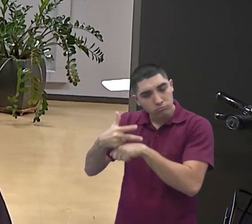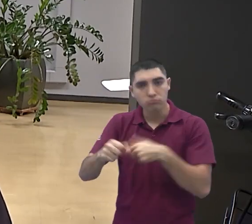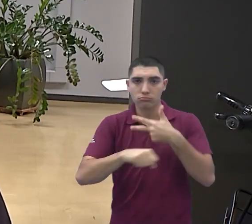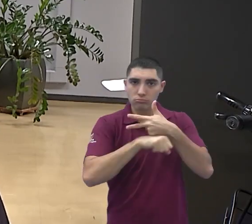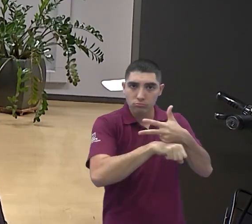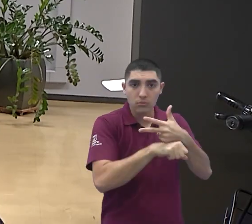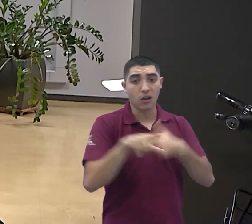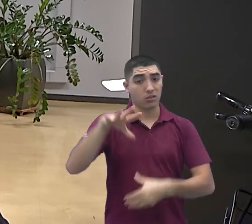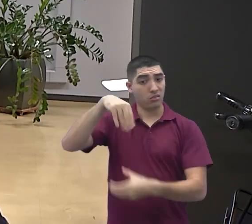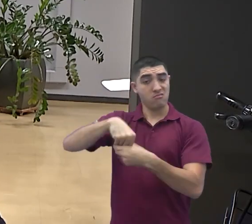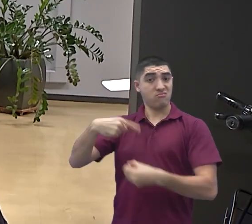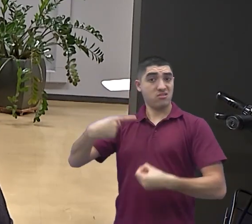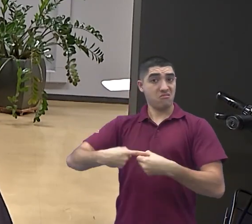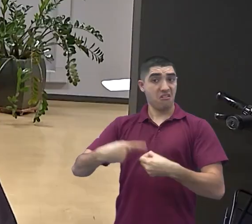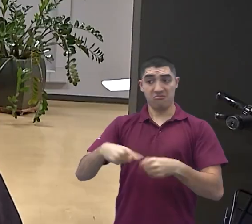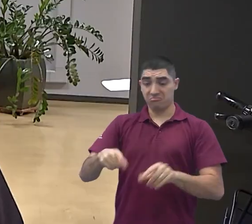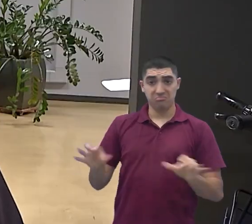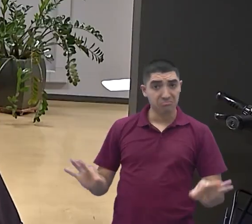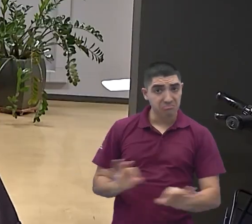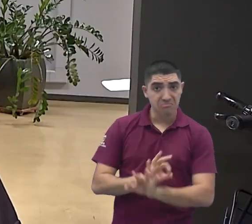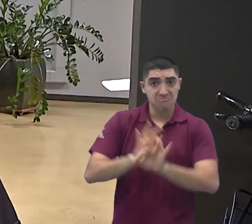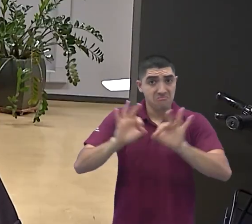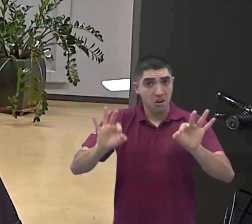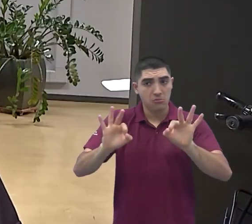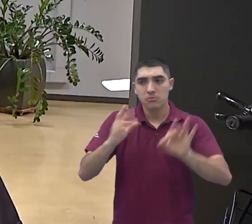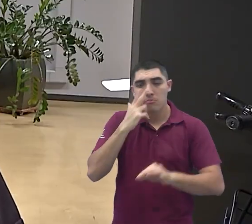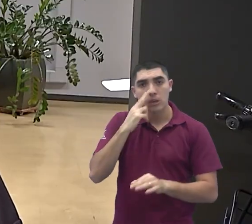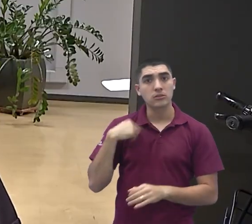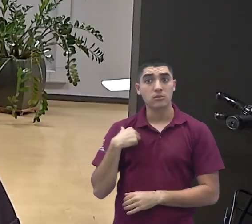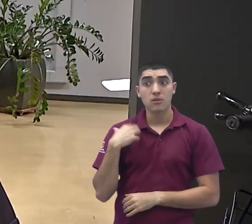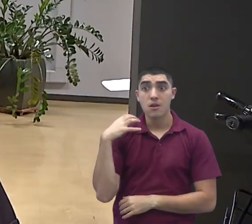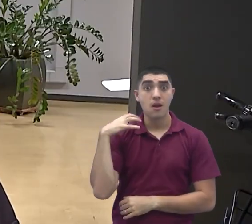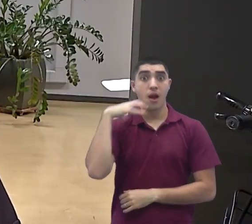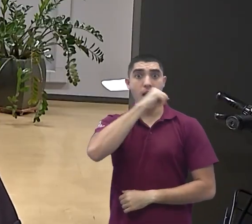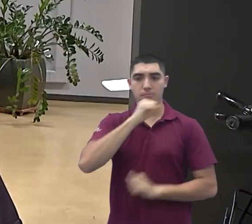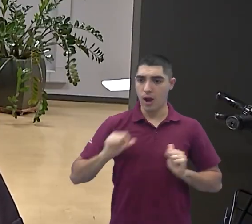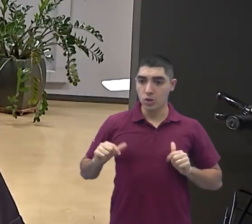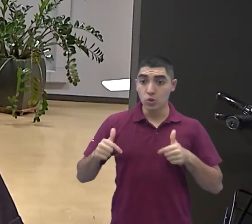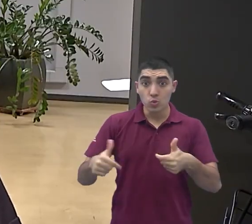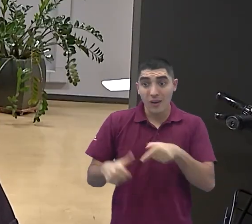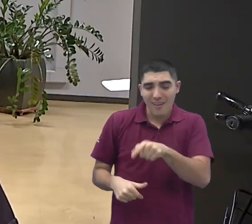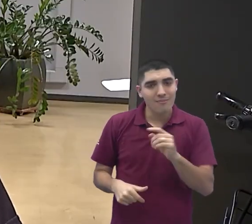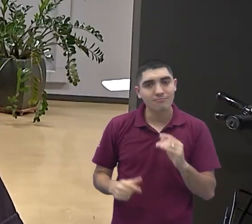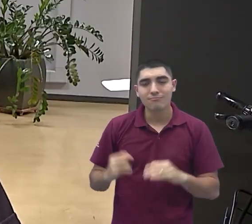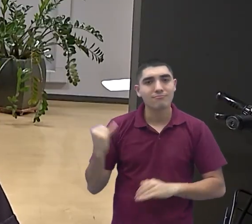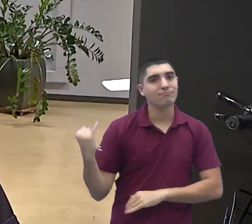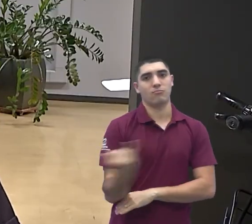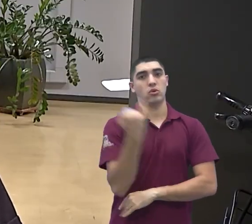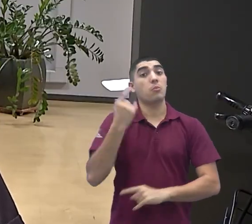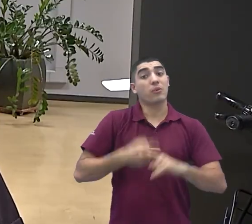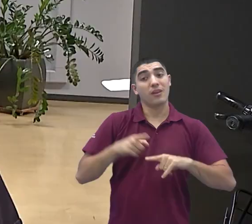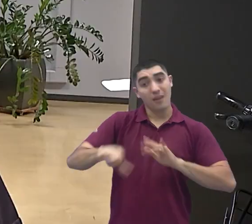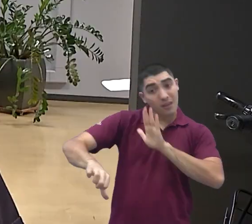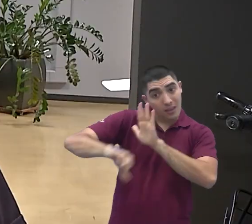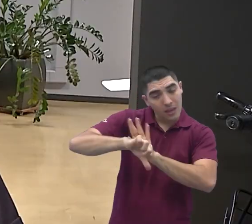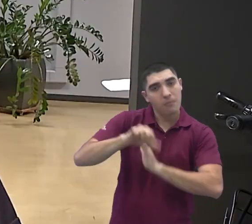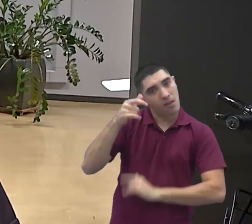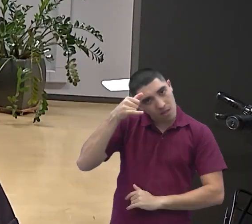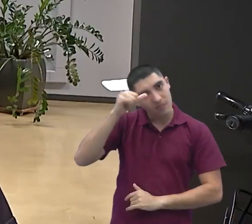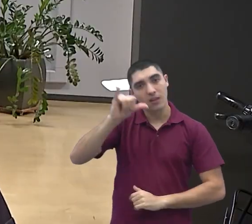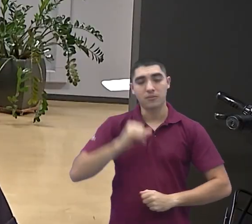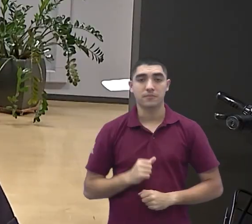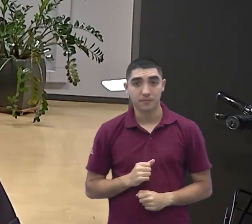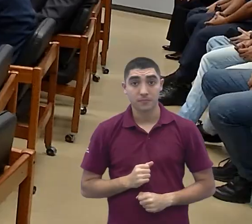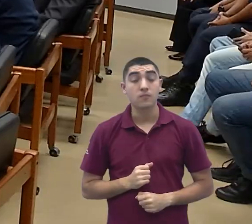câmera de monitoramento de uma cidade inteligente, eu consigo fazer de forma muito mais rápida aquilo que é tão importante, evitar que o